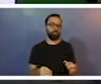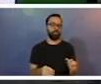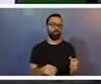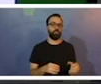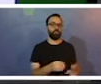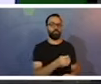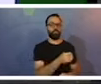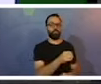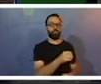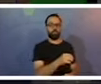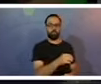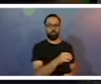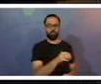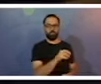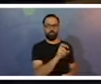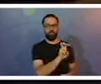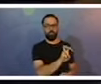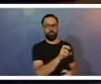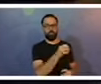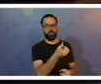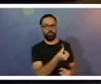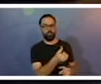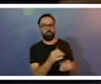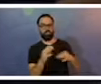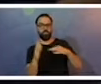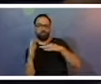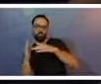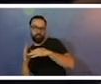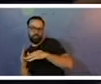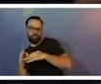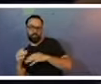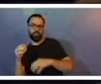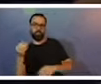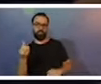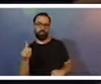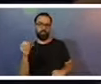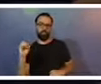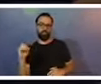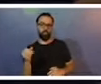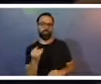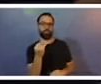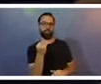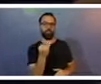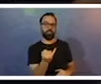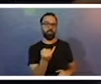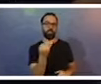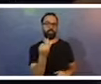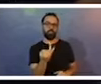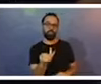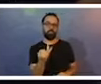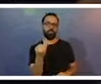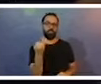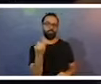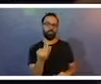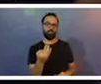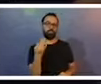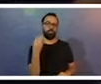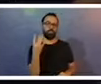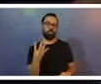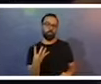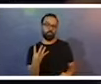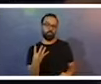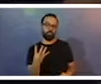chegar no 60. Então, vamos lá. 56, 57, 58,